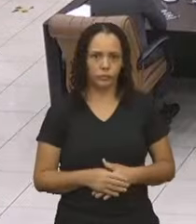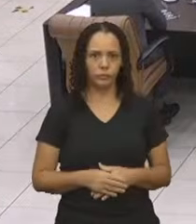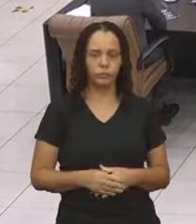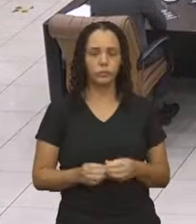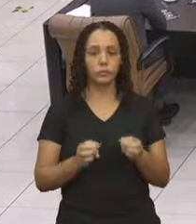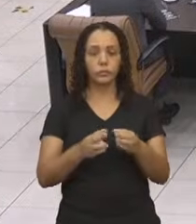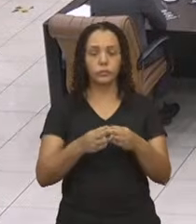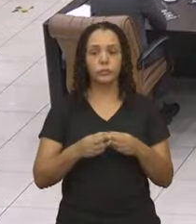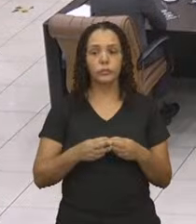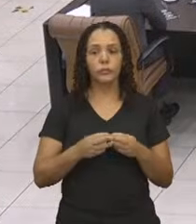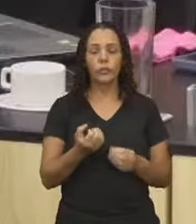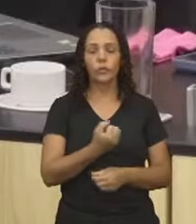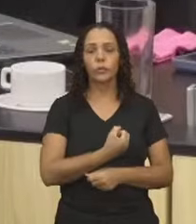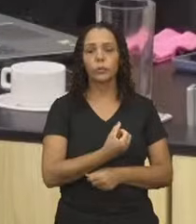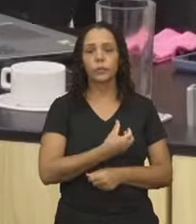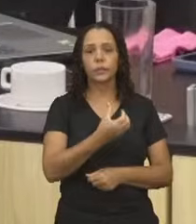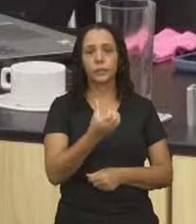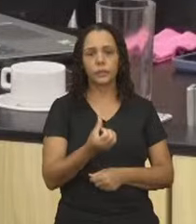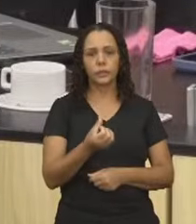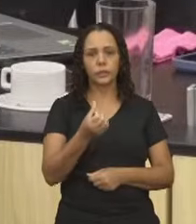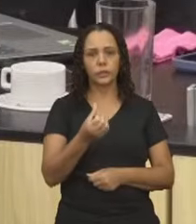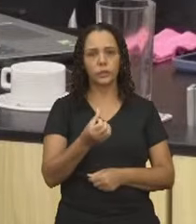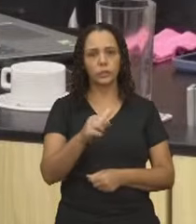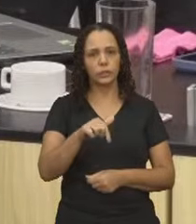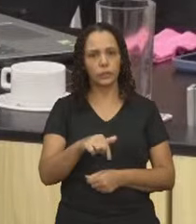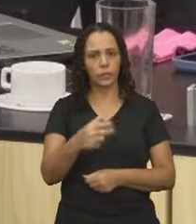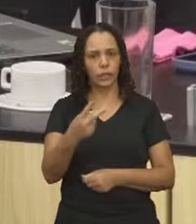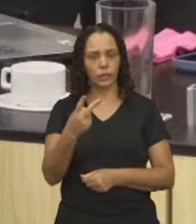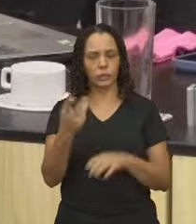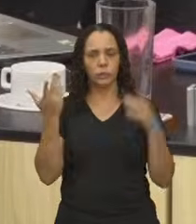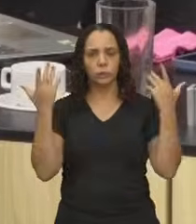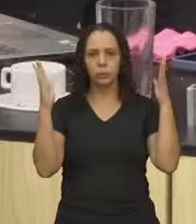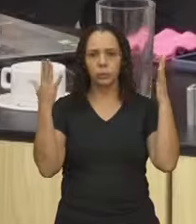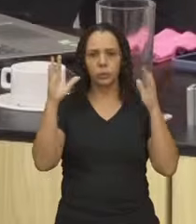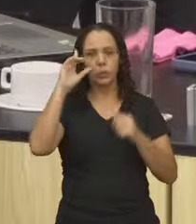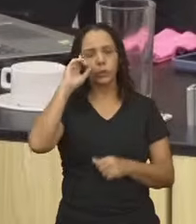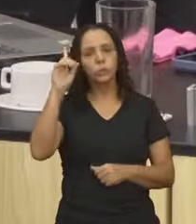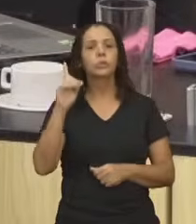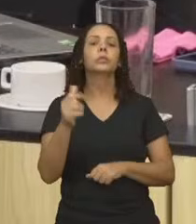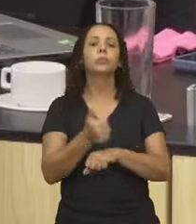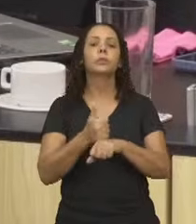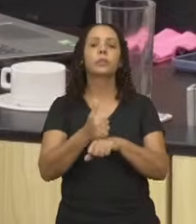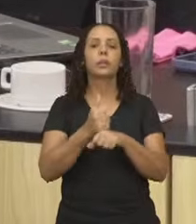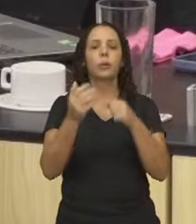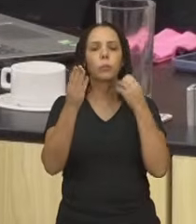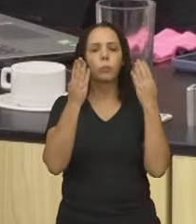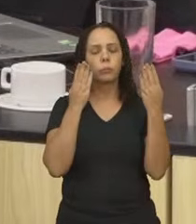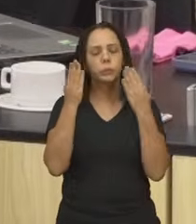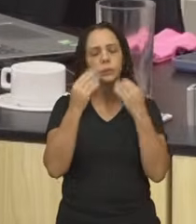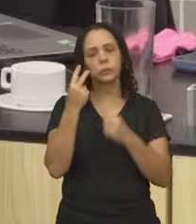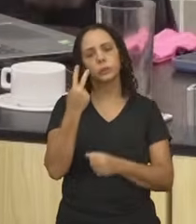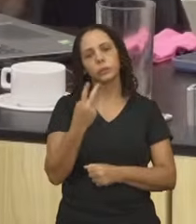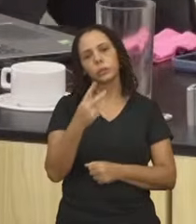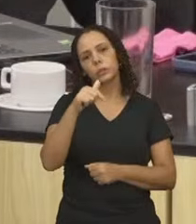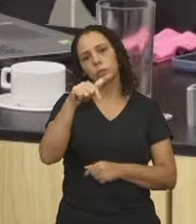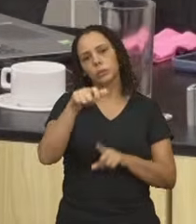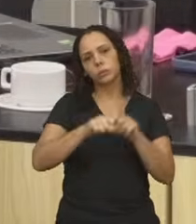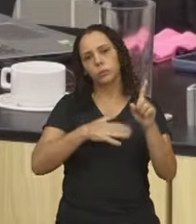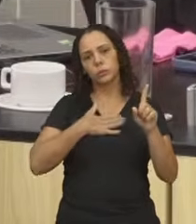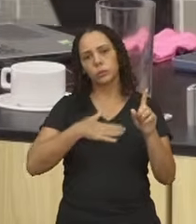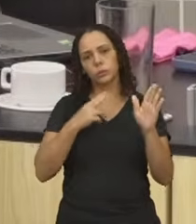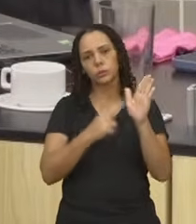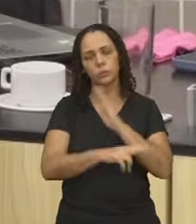Moção 672, moção comemorativa pelo transcurso do Dia do Psicólogo, 27 de agosto. Autoria,